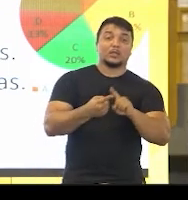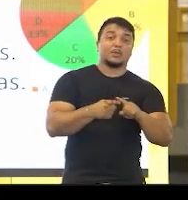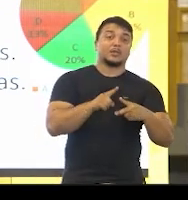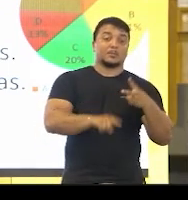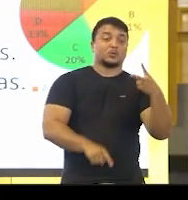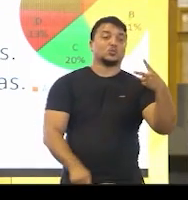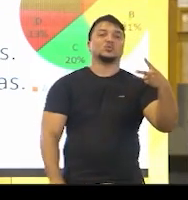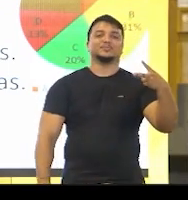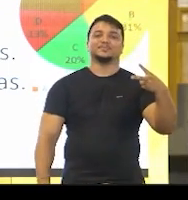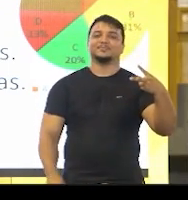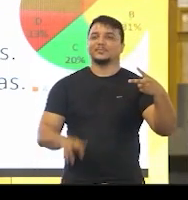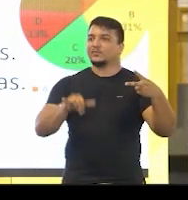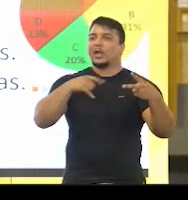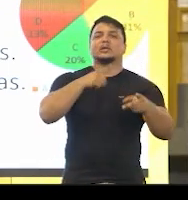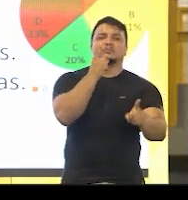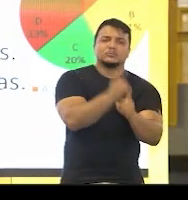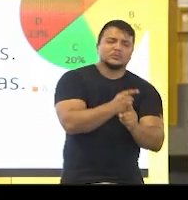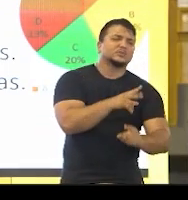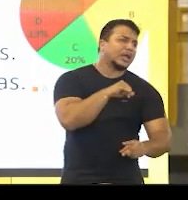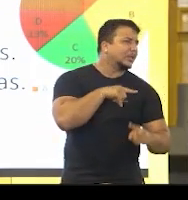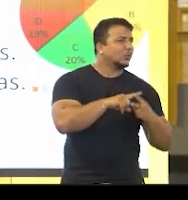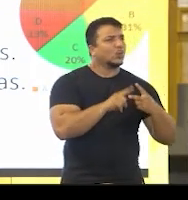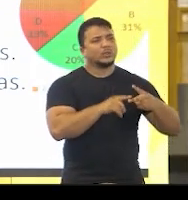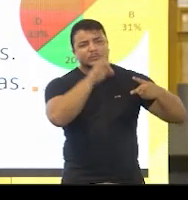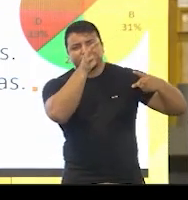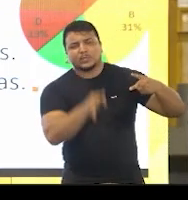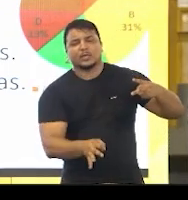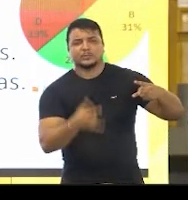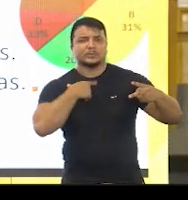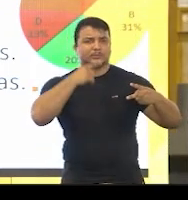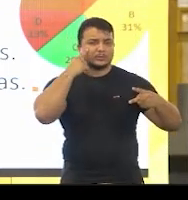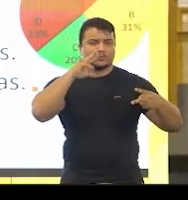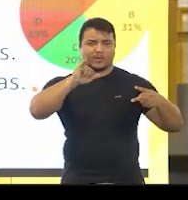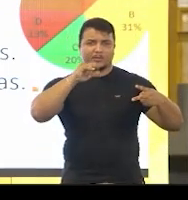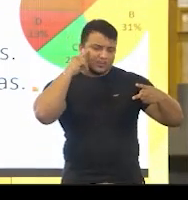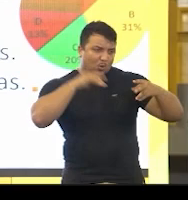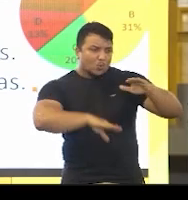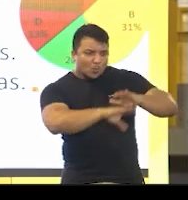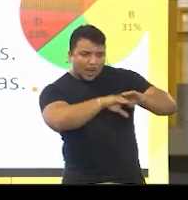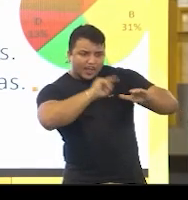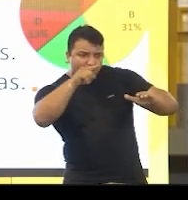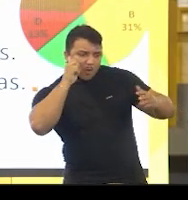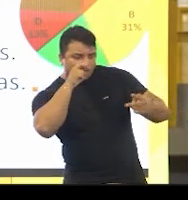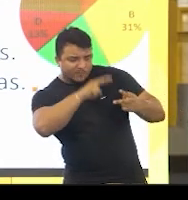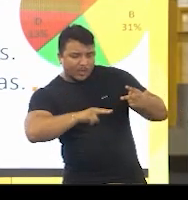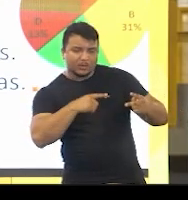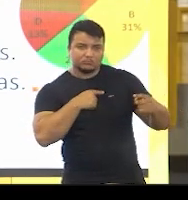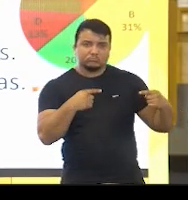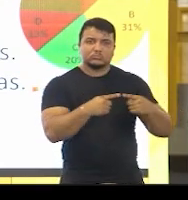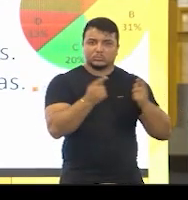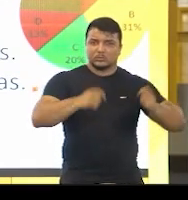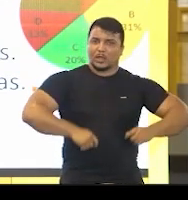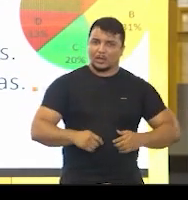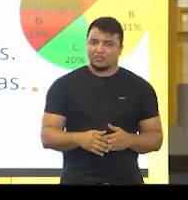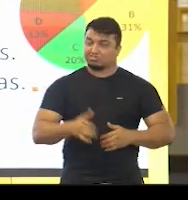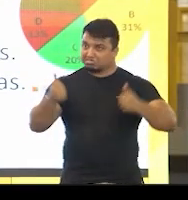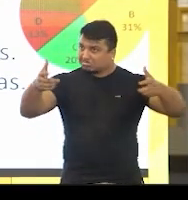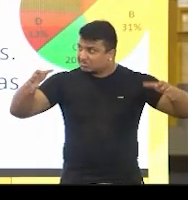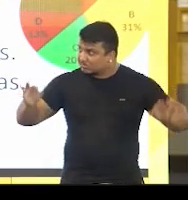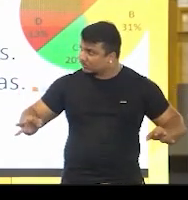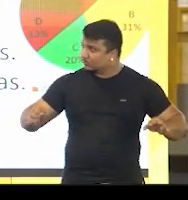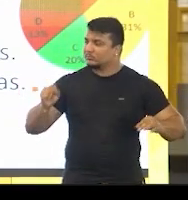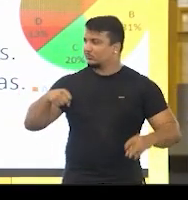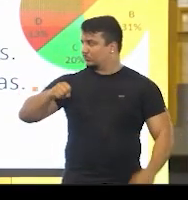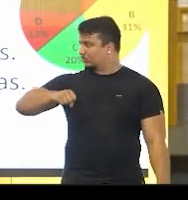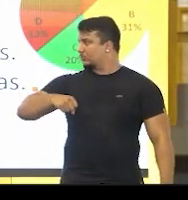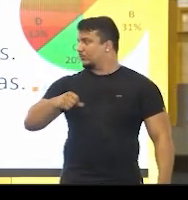encontrar 2 esse ano. Pode escrever, anota aí, bota debaixo da geladeira, depois você pega na prova, viu? Eita, o GG falou isso